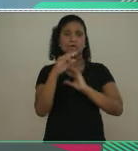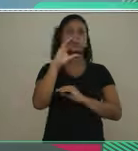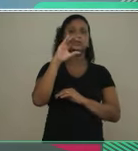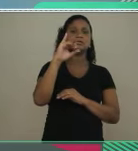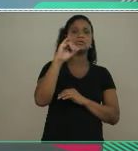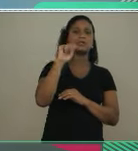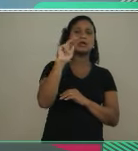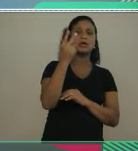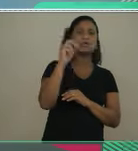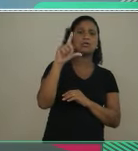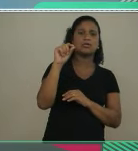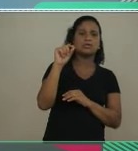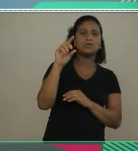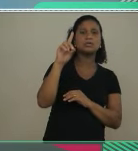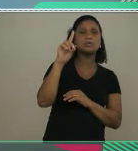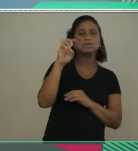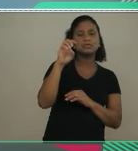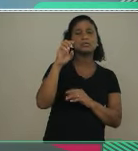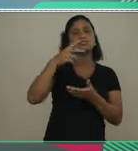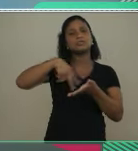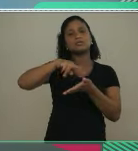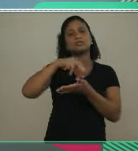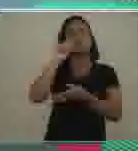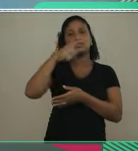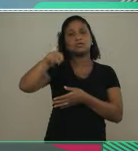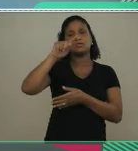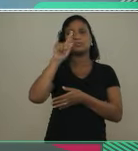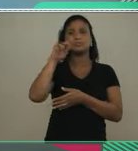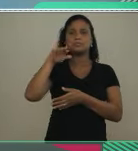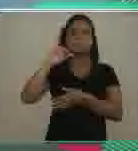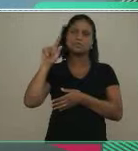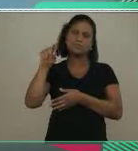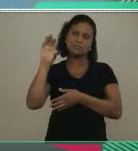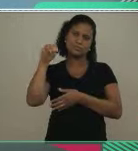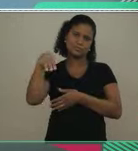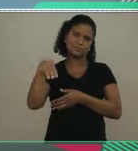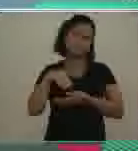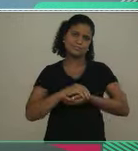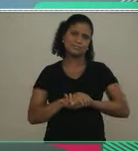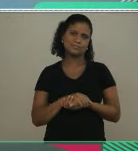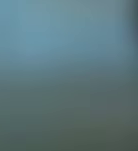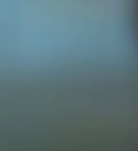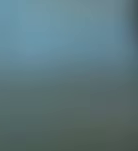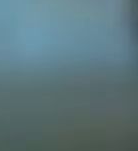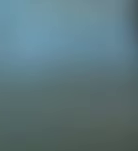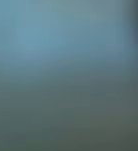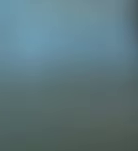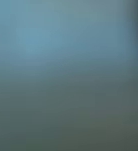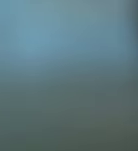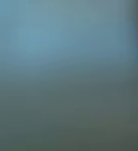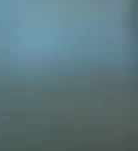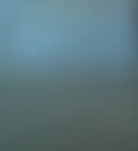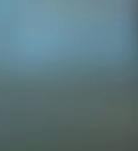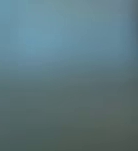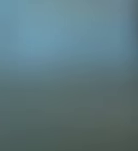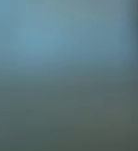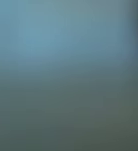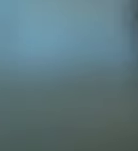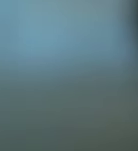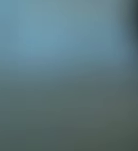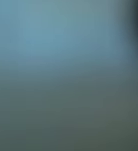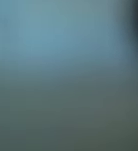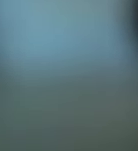0-21-9974-9062. Nosso e-mail